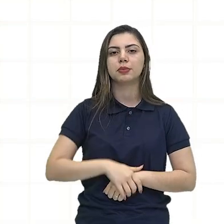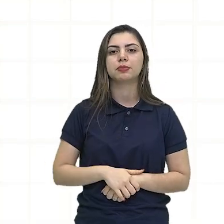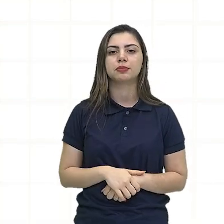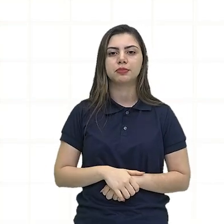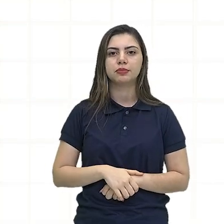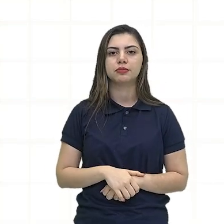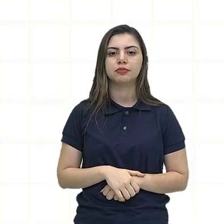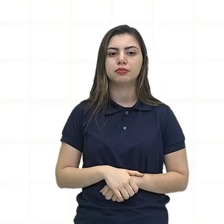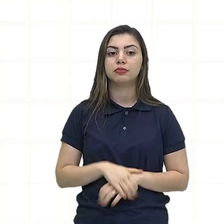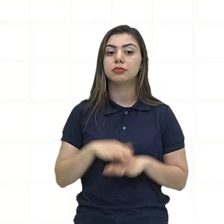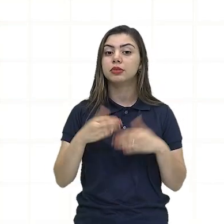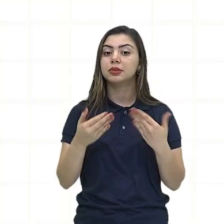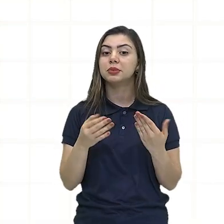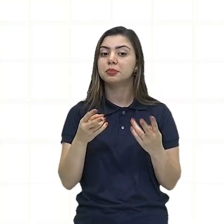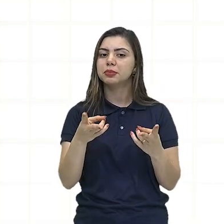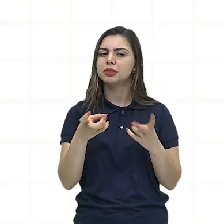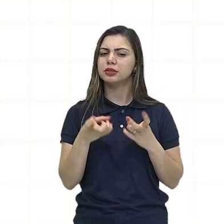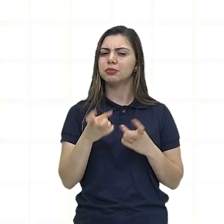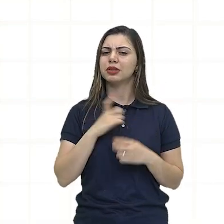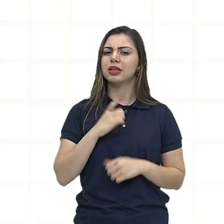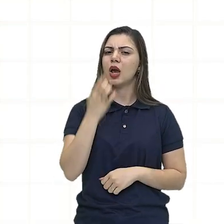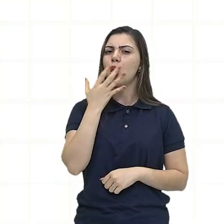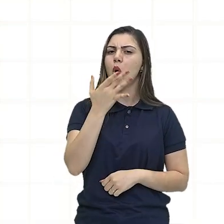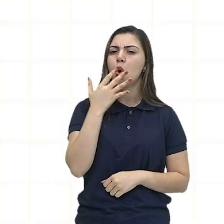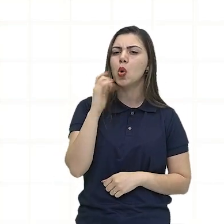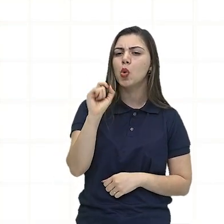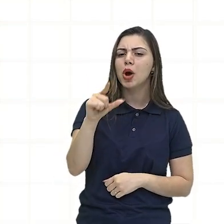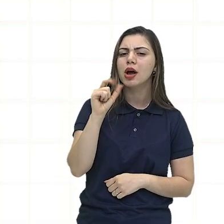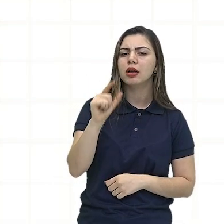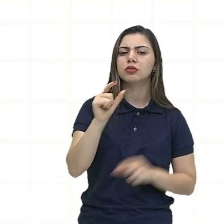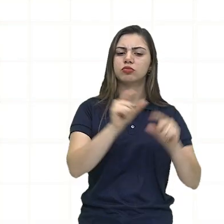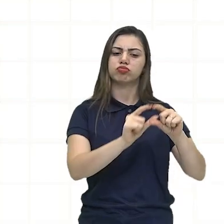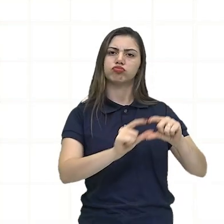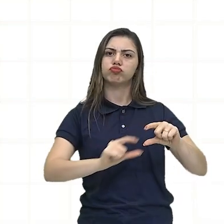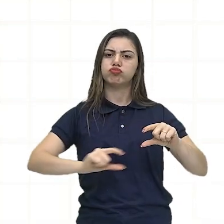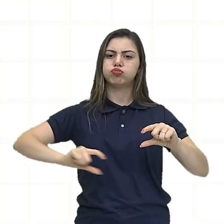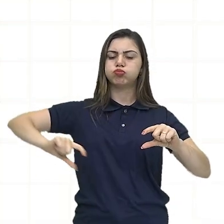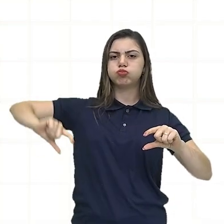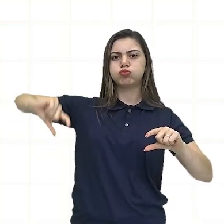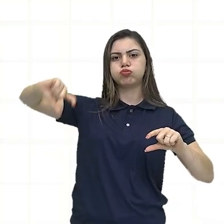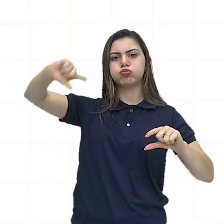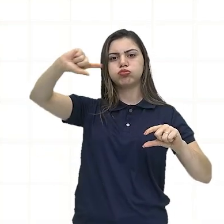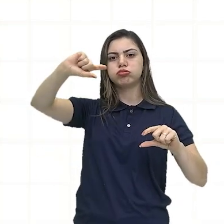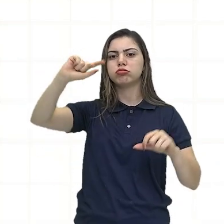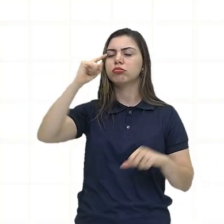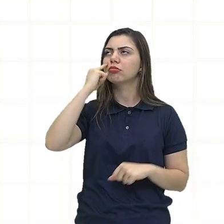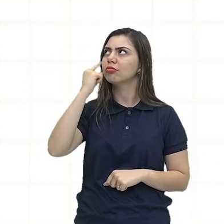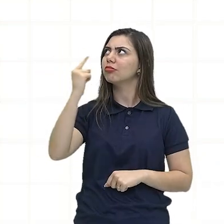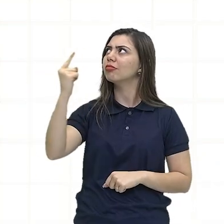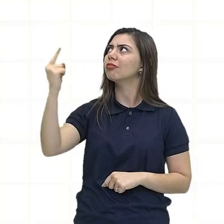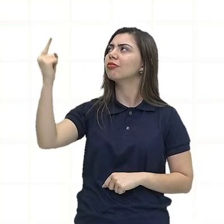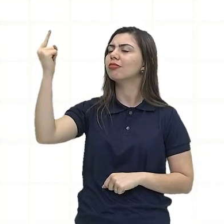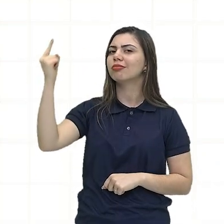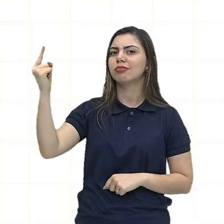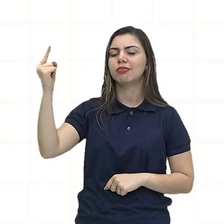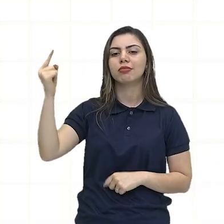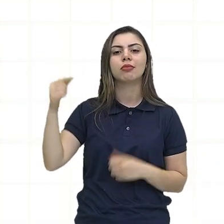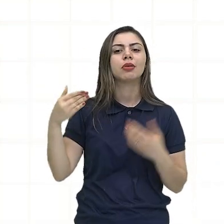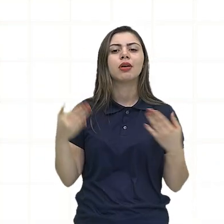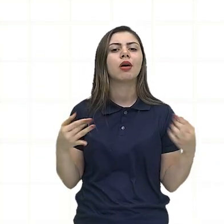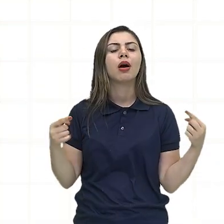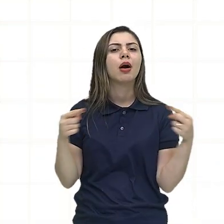estão vendo que está em destaque essa cor azul. Olha só, o azul começa aqui e vai até aqui.